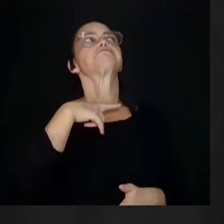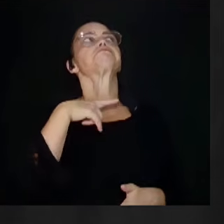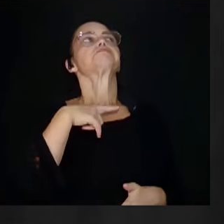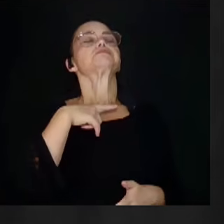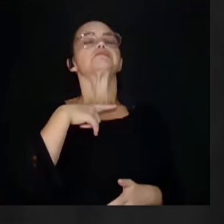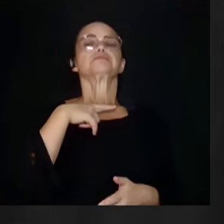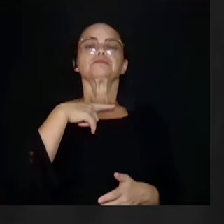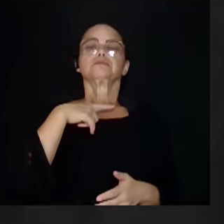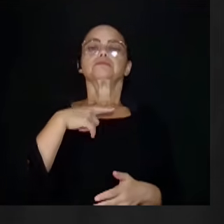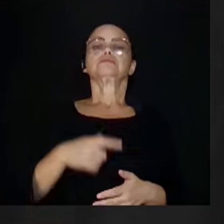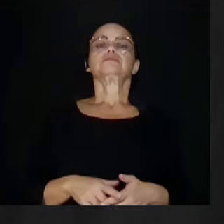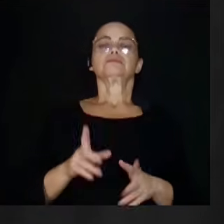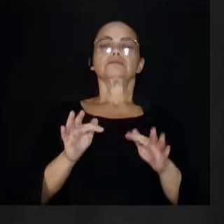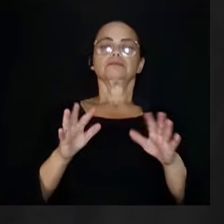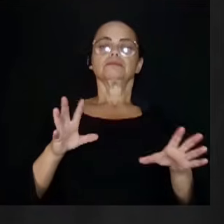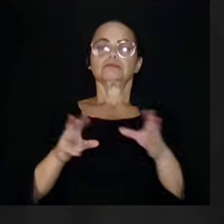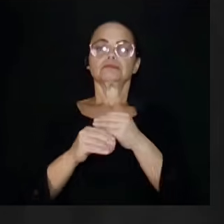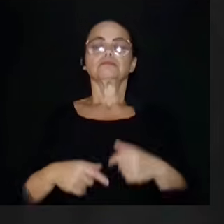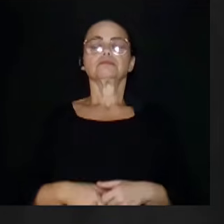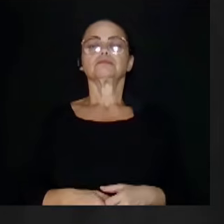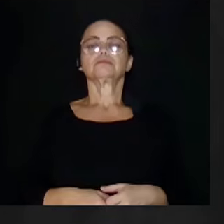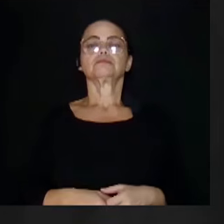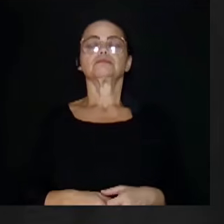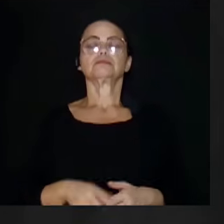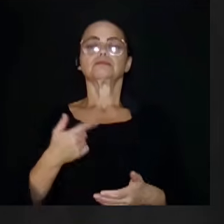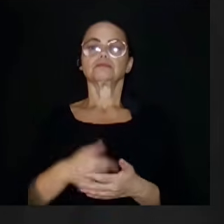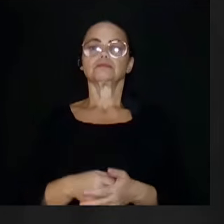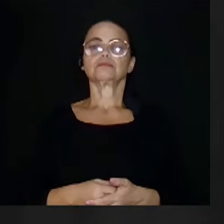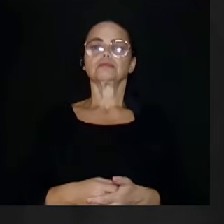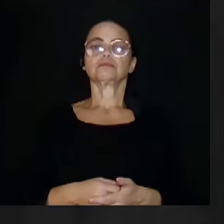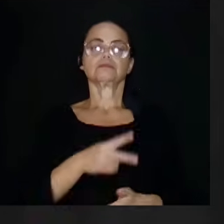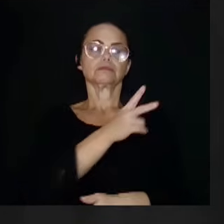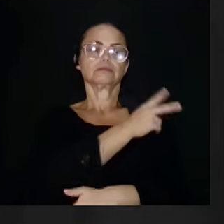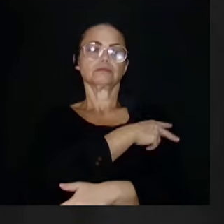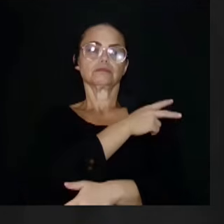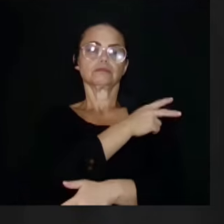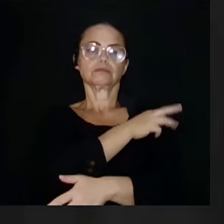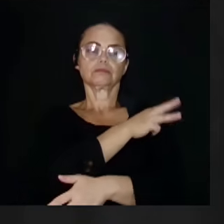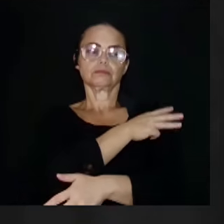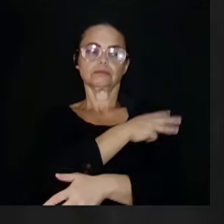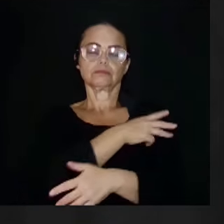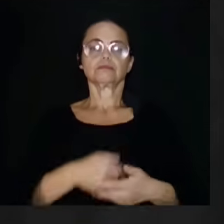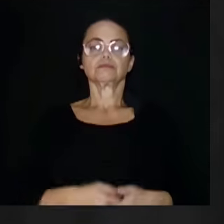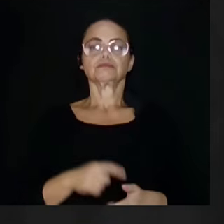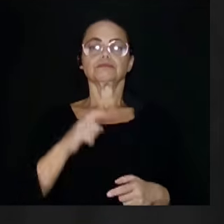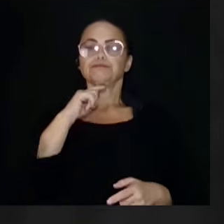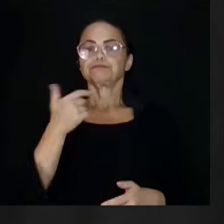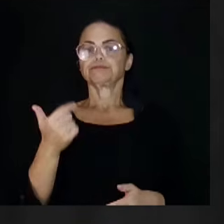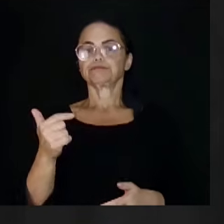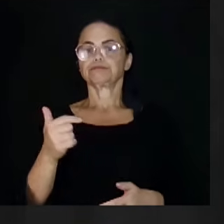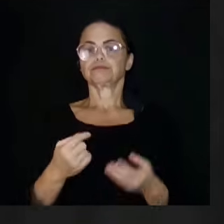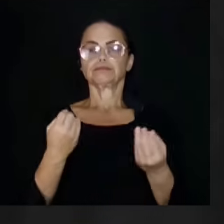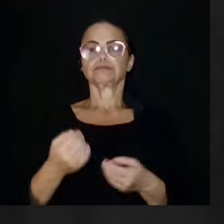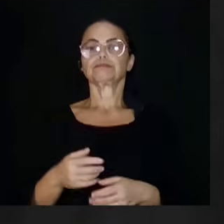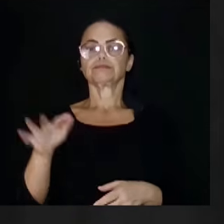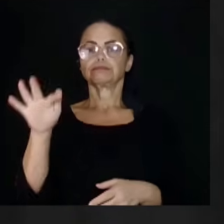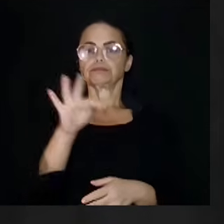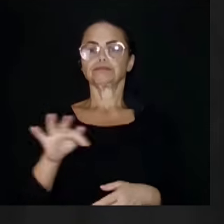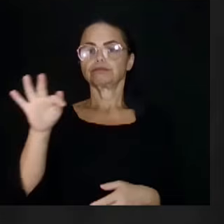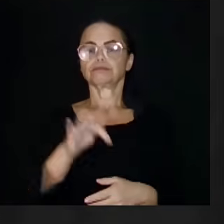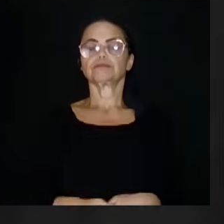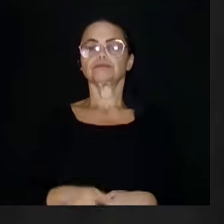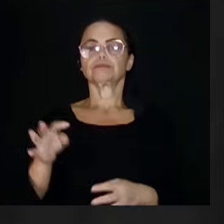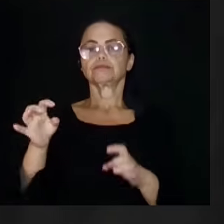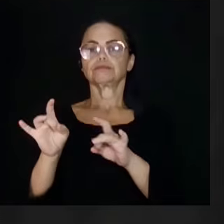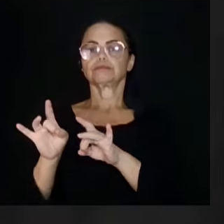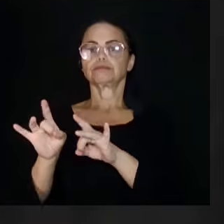terminado o ensino médio, 92, não tinha condições de fazer uma faculdade. Eu fui fazer o curso de técnico de contabilidade,